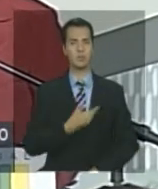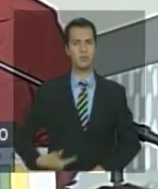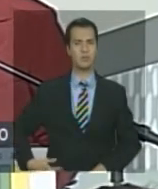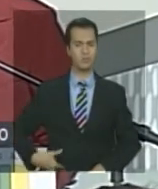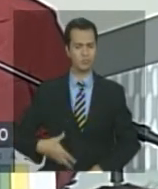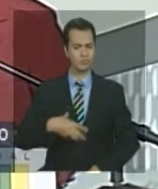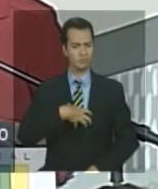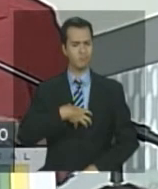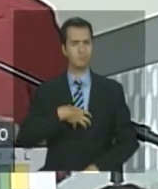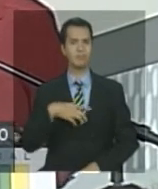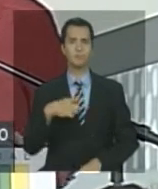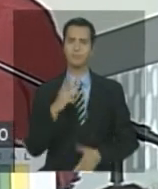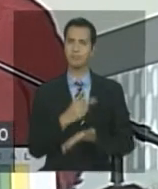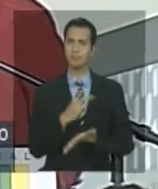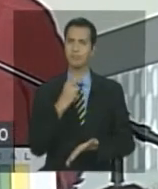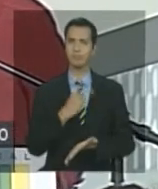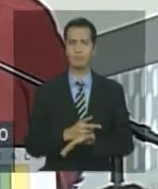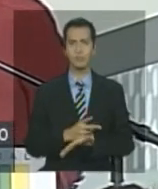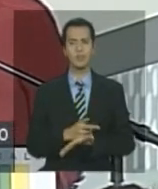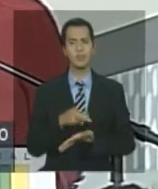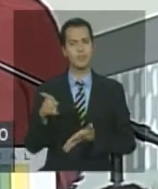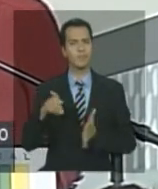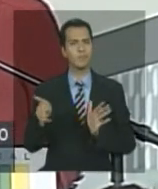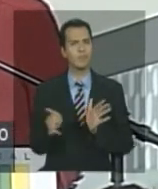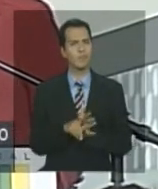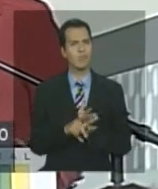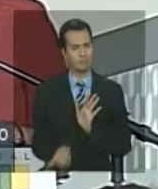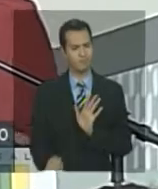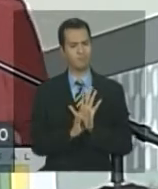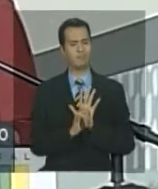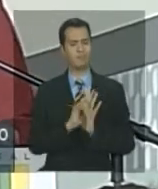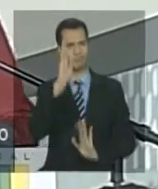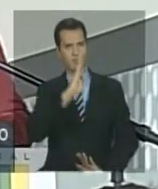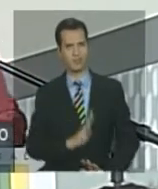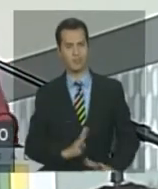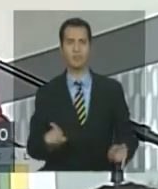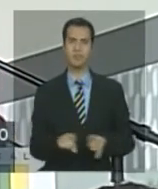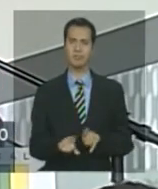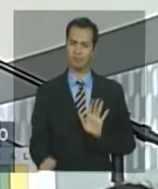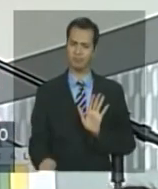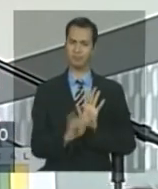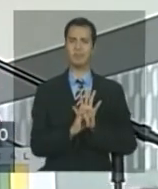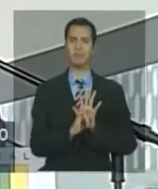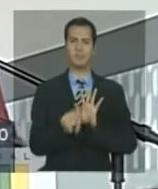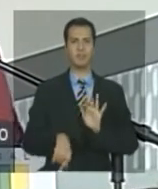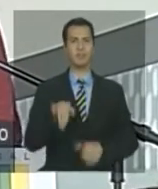e eminentemente brasileira e carioca.